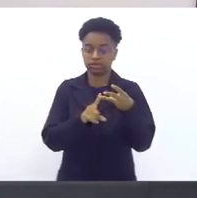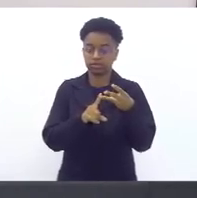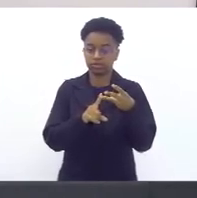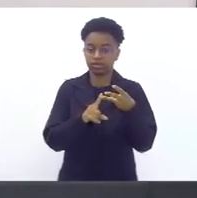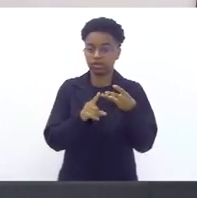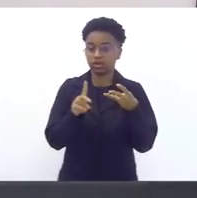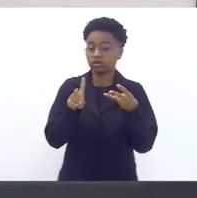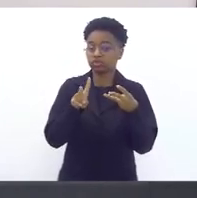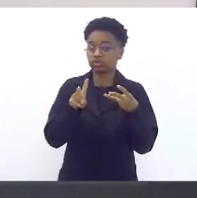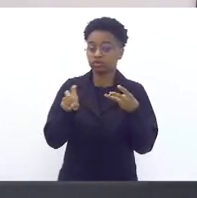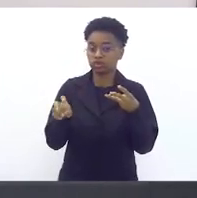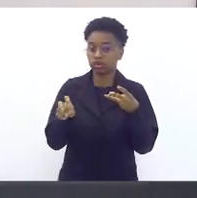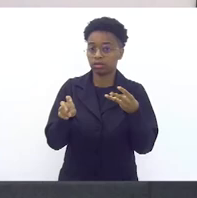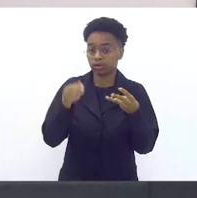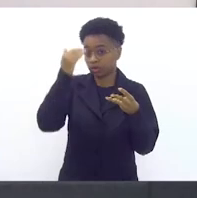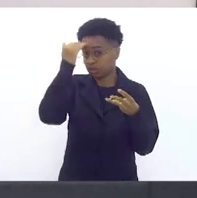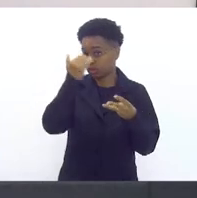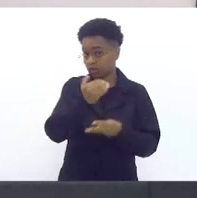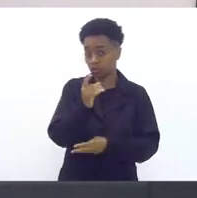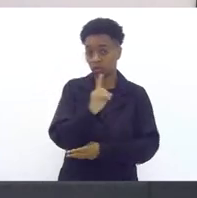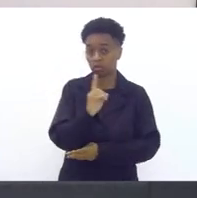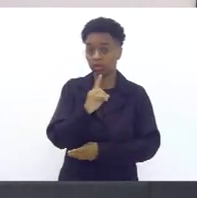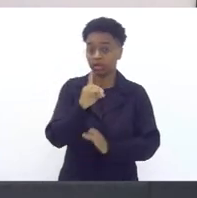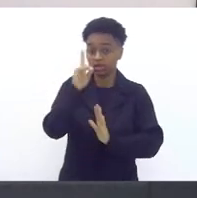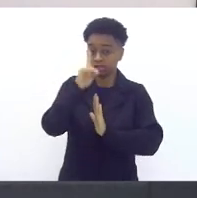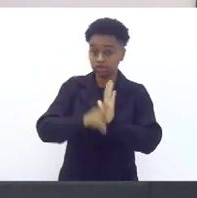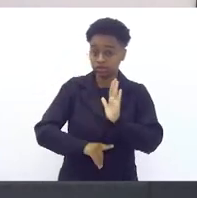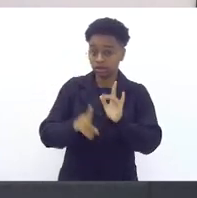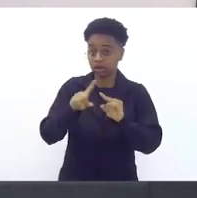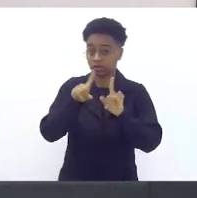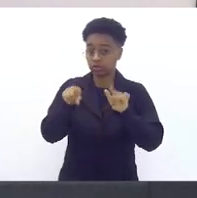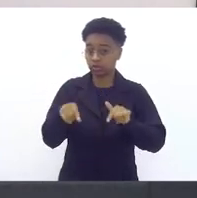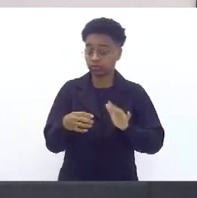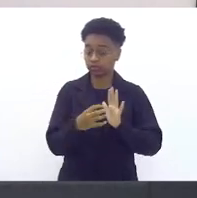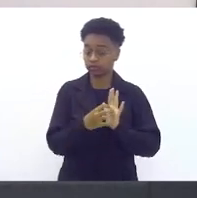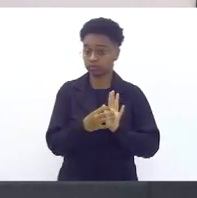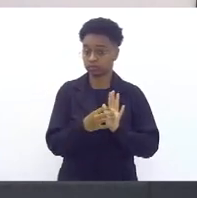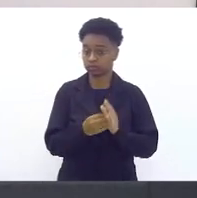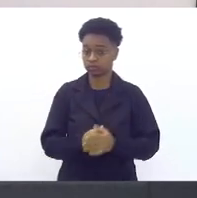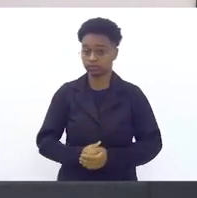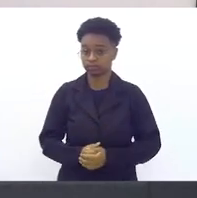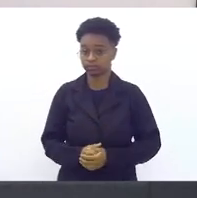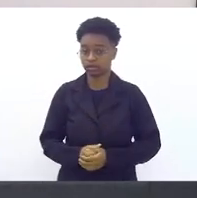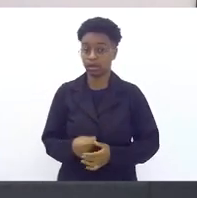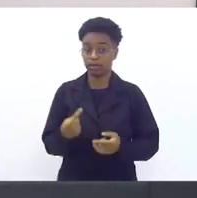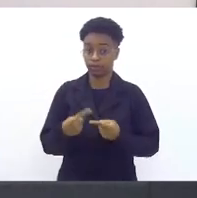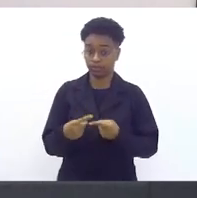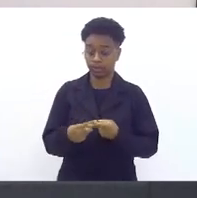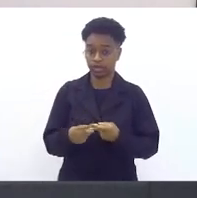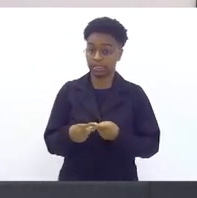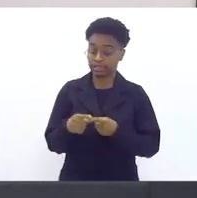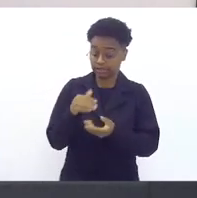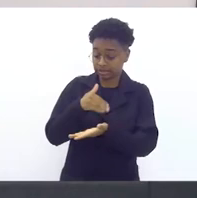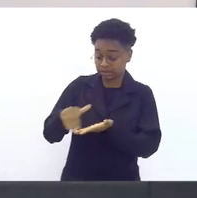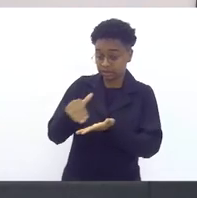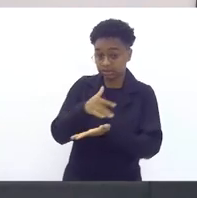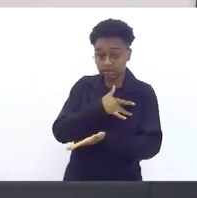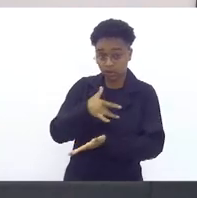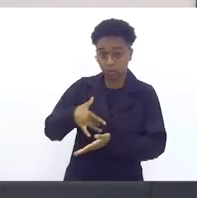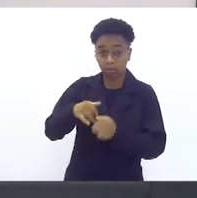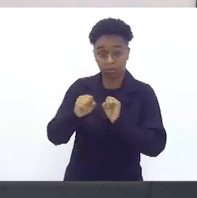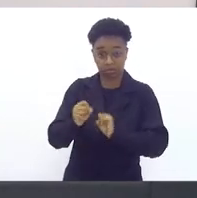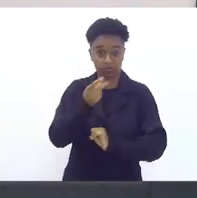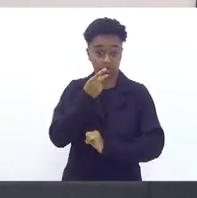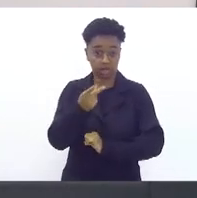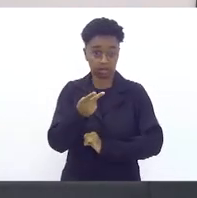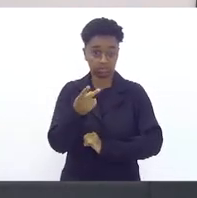do descumprimento do direito do servidor. Uma coisa é a Secretaria de Saúde dizer que não